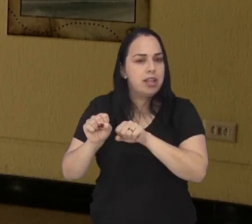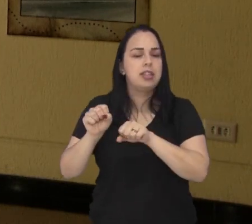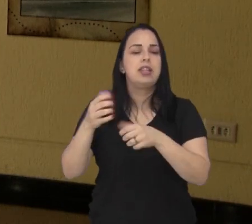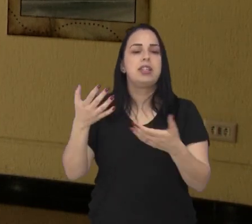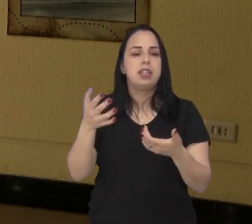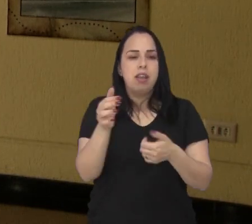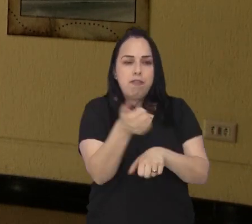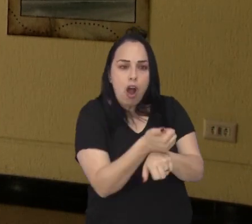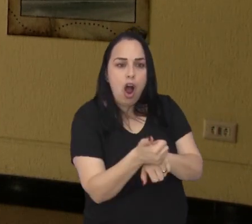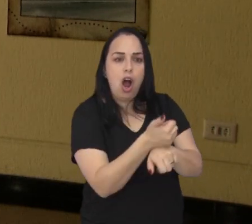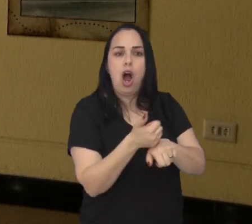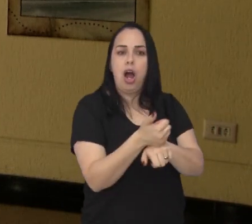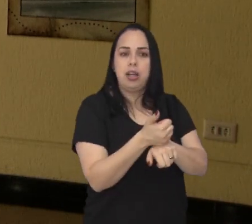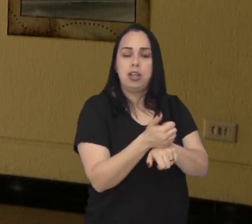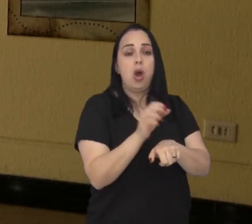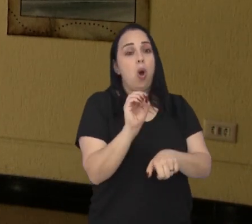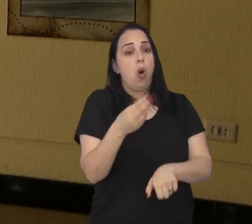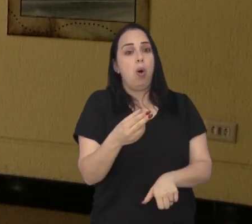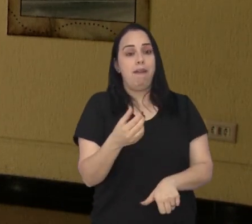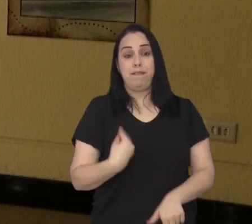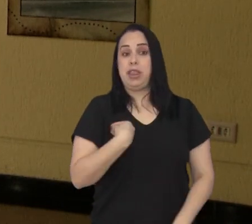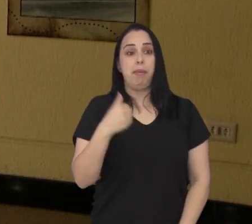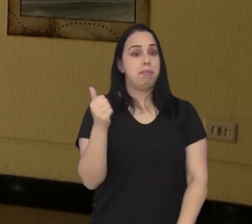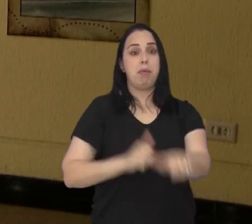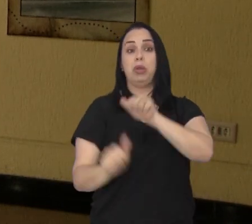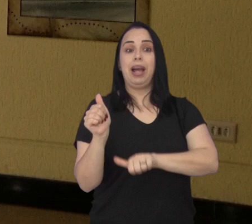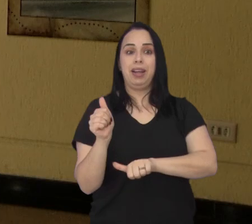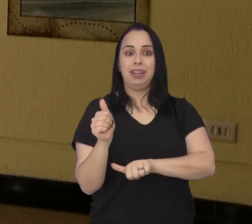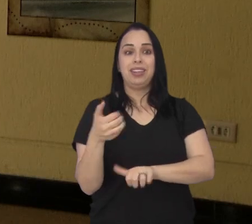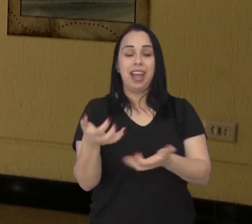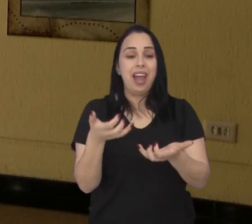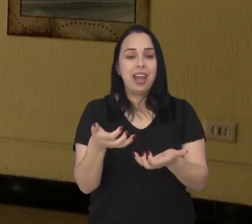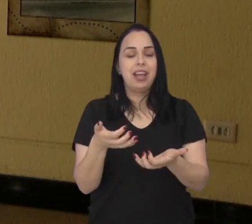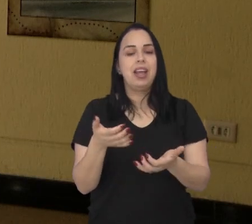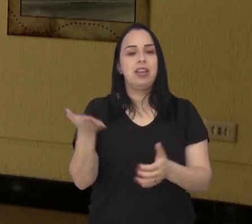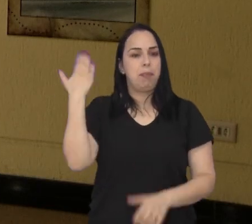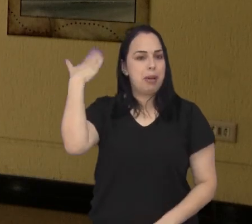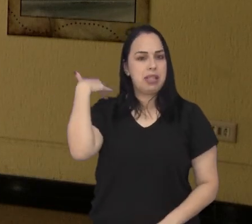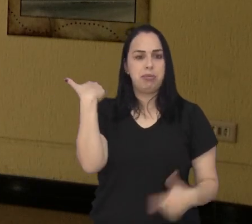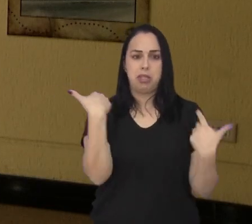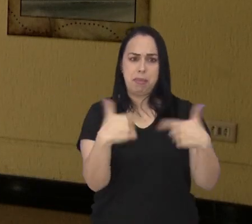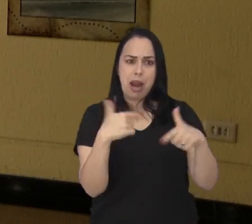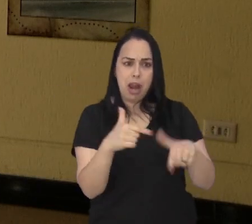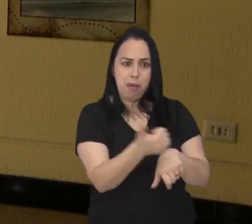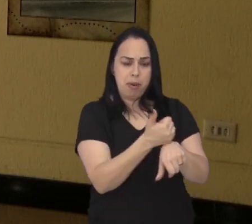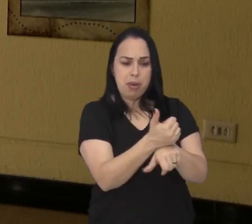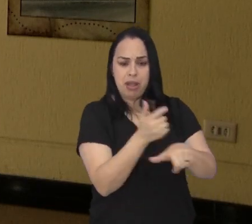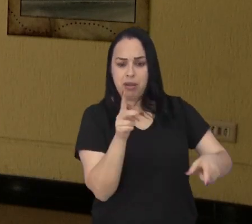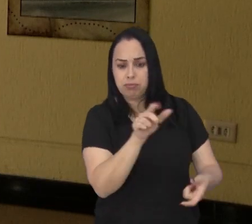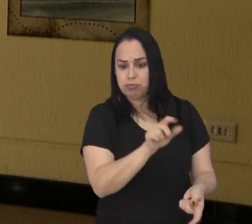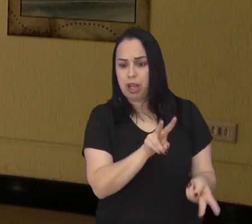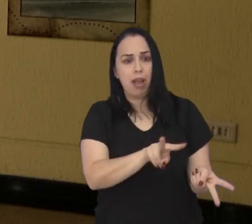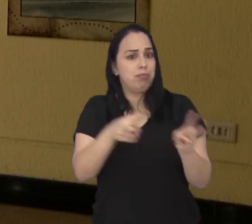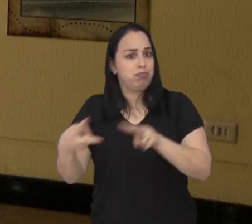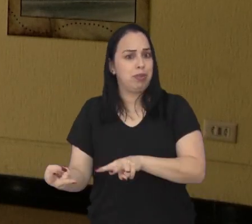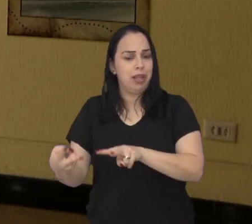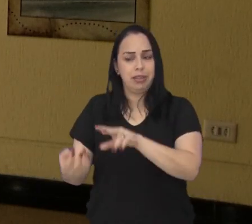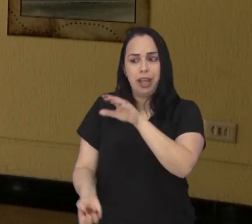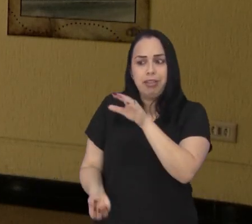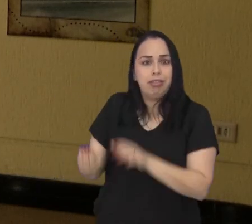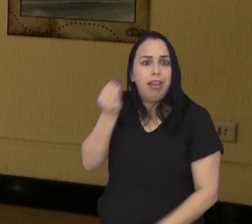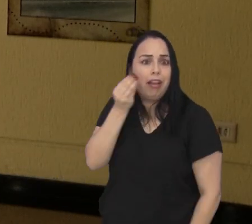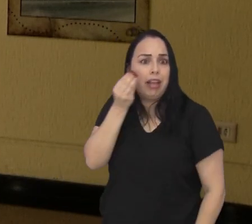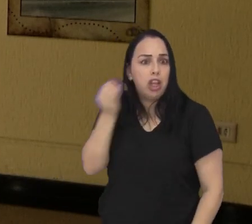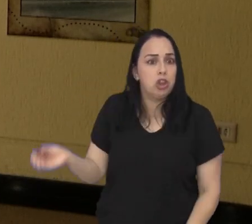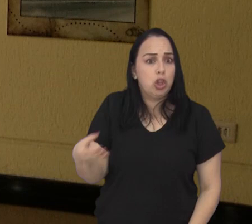de se qualificar nas profissões ou até mudar de vida muitas já eh trabalharam muito em uma profissão e querem mudar querem